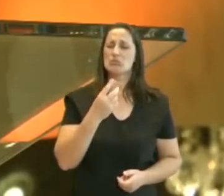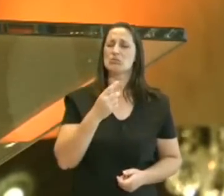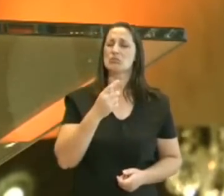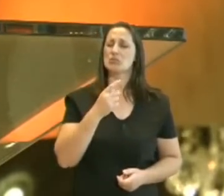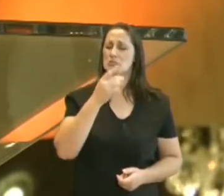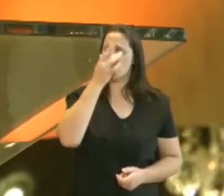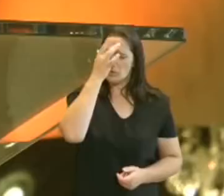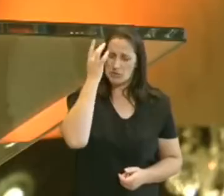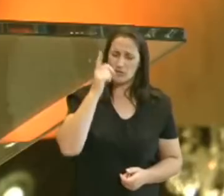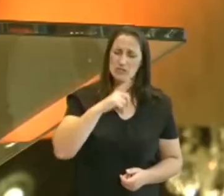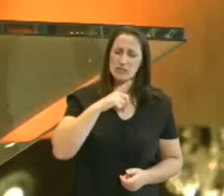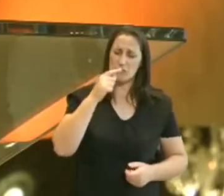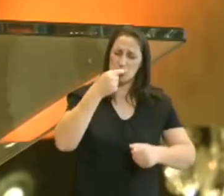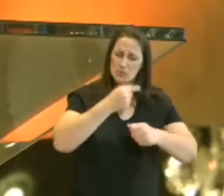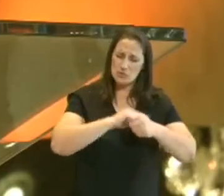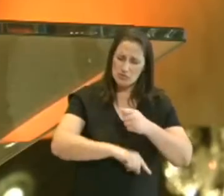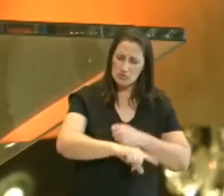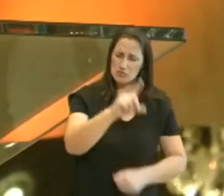dificuldades,